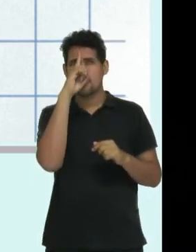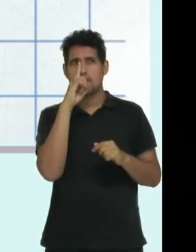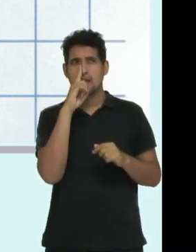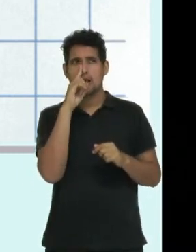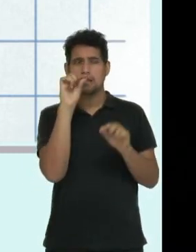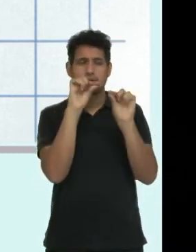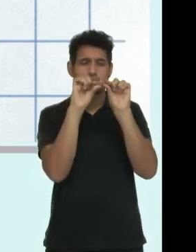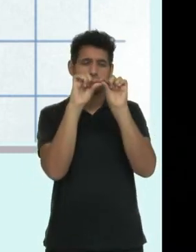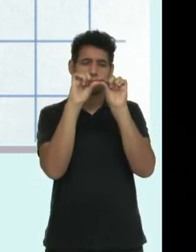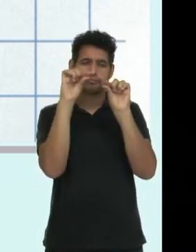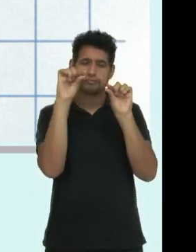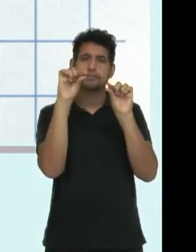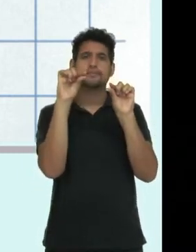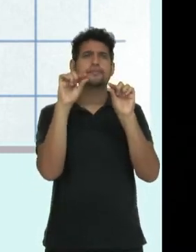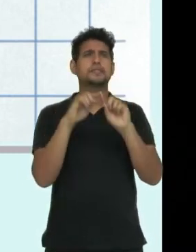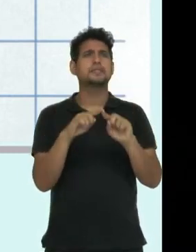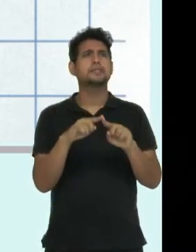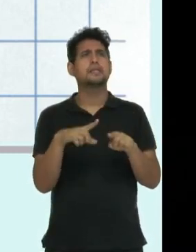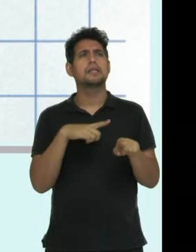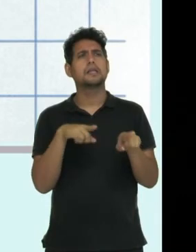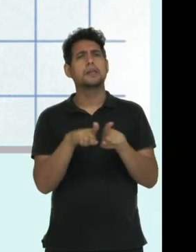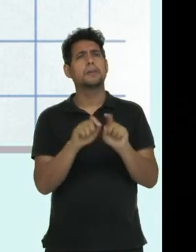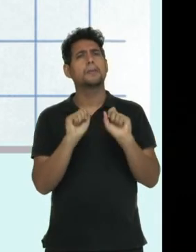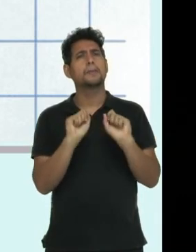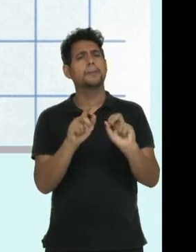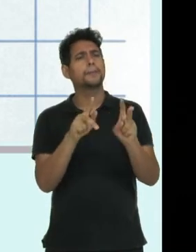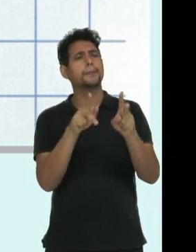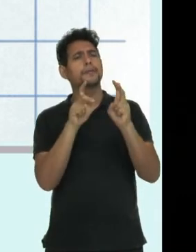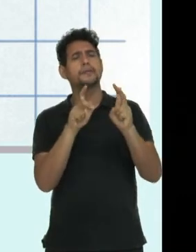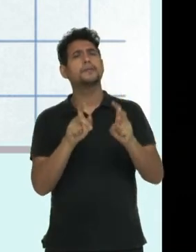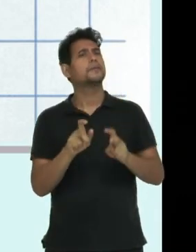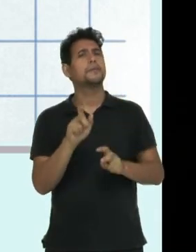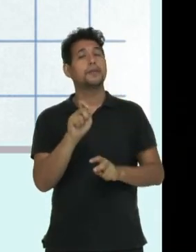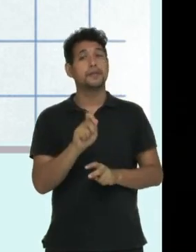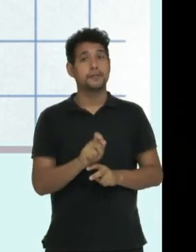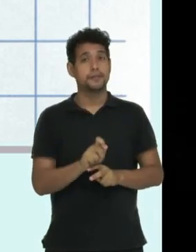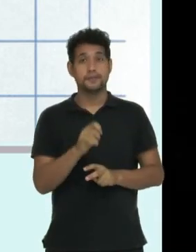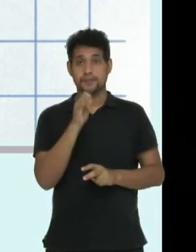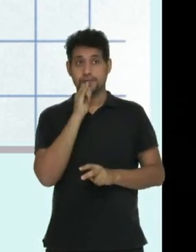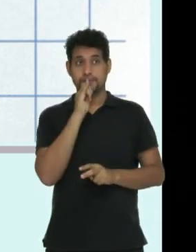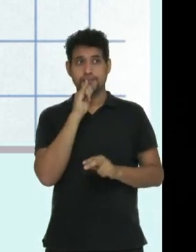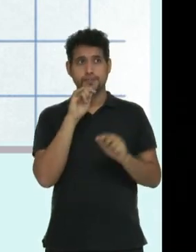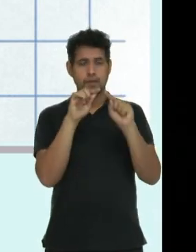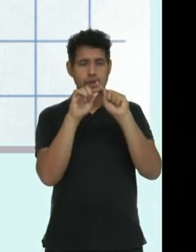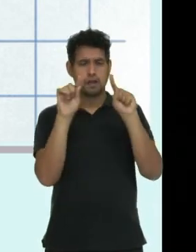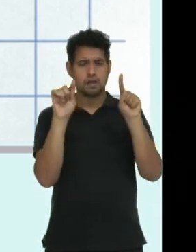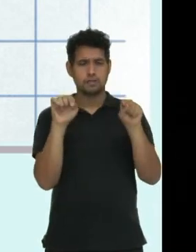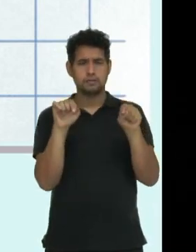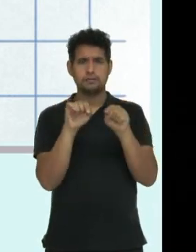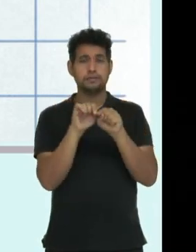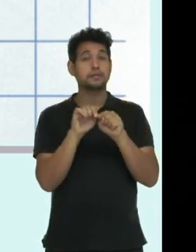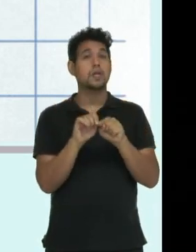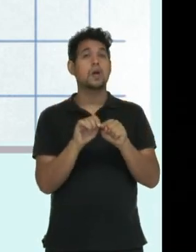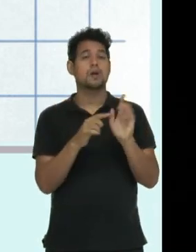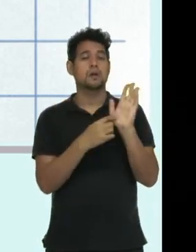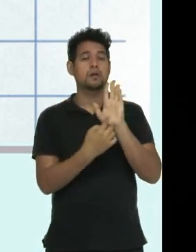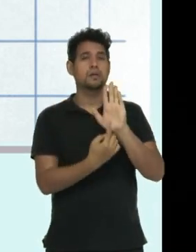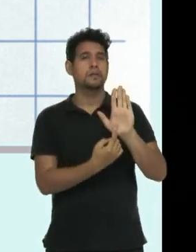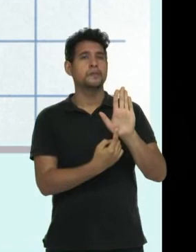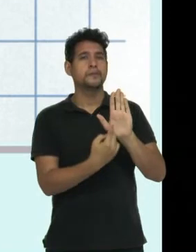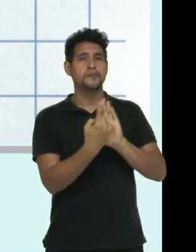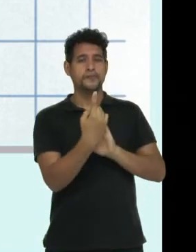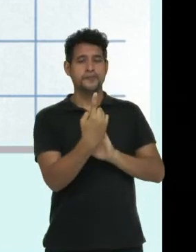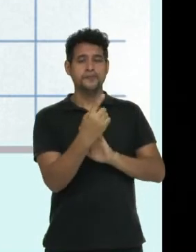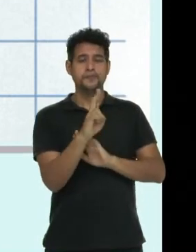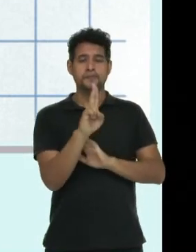está destacada. E a gente também pode observar que aqui, nesse quadradinho, está indicando o quê? Uma unidade. Então, quer